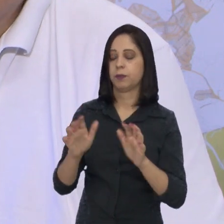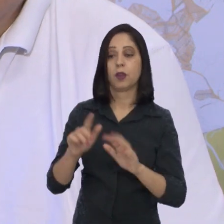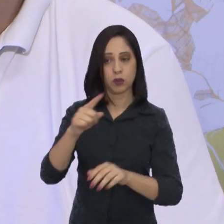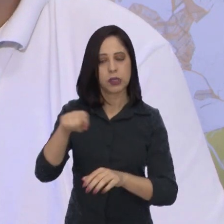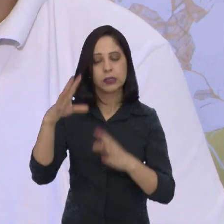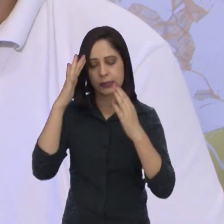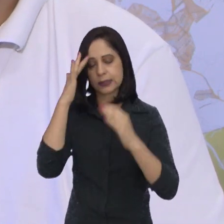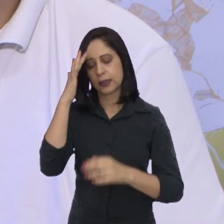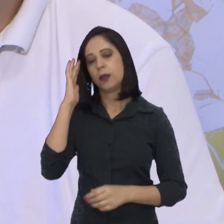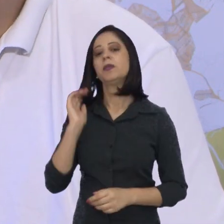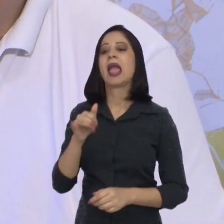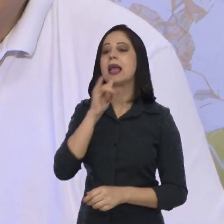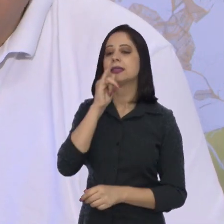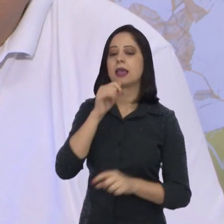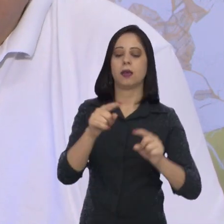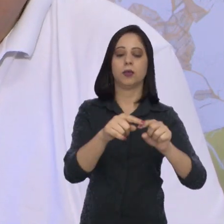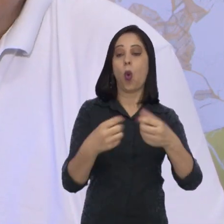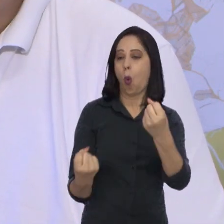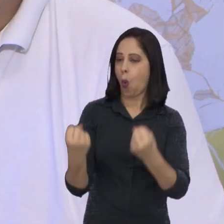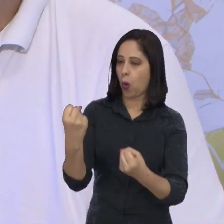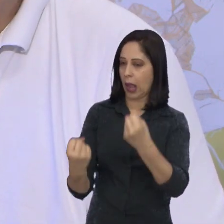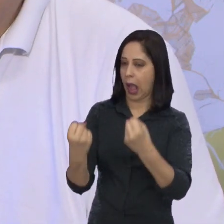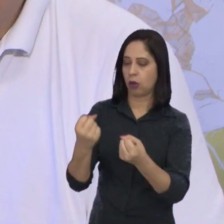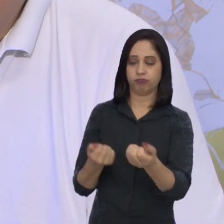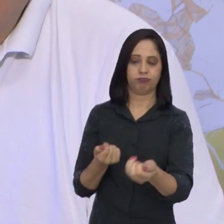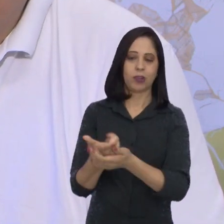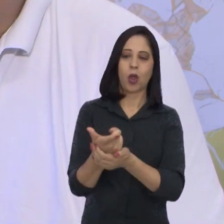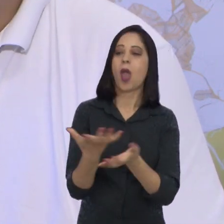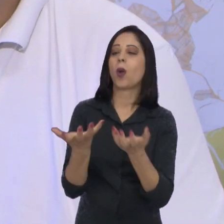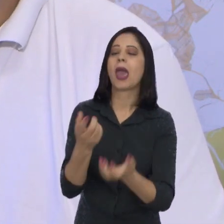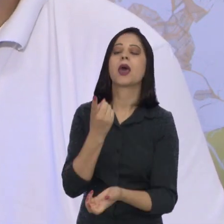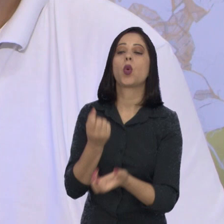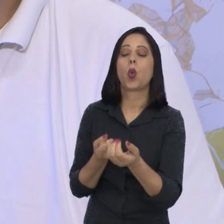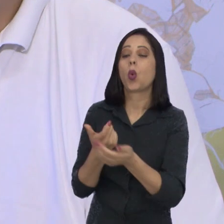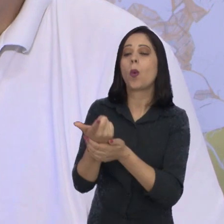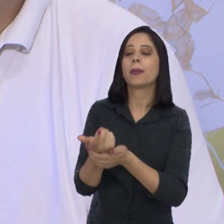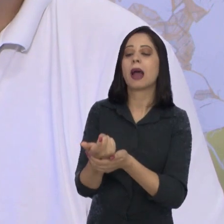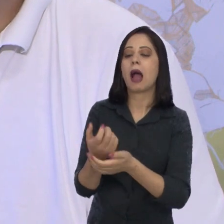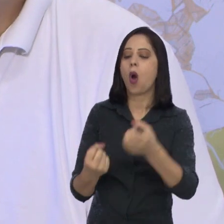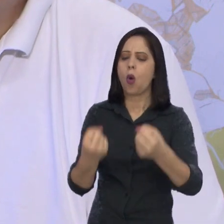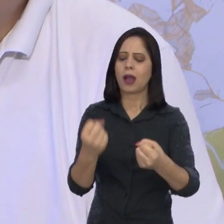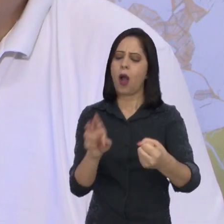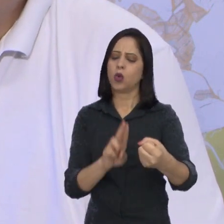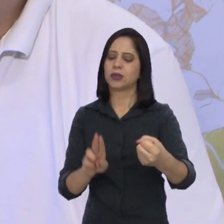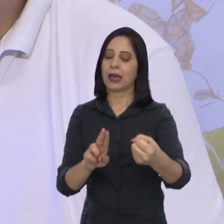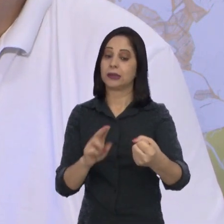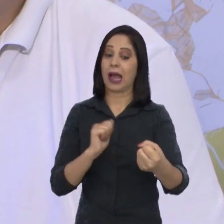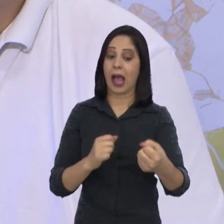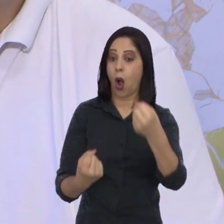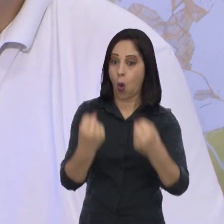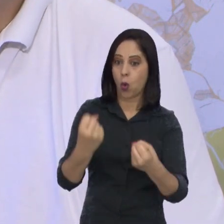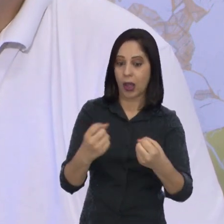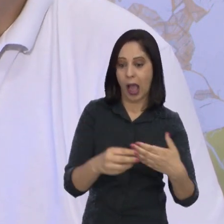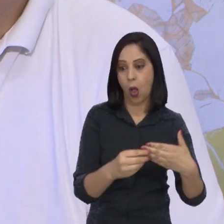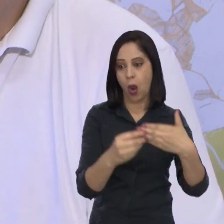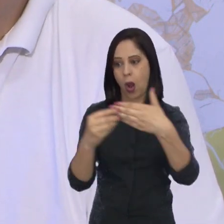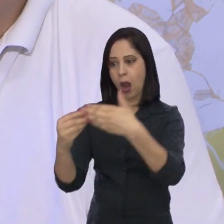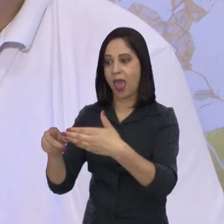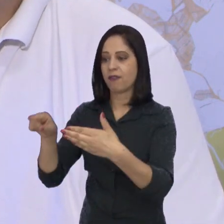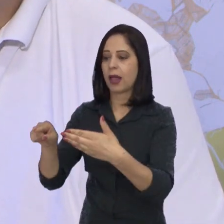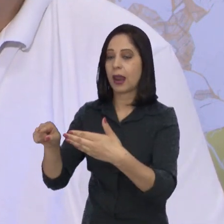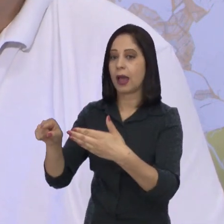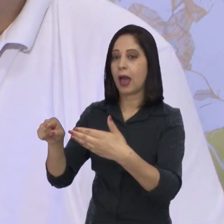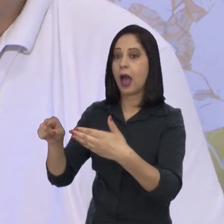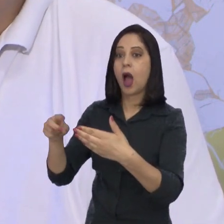entender. Quando você vai comprar um carro usado, você leva no seu mecânico de confiança, você